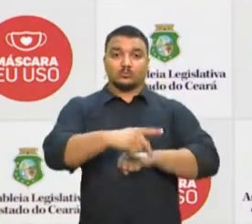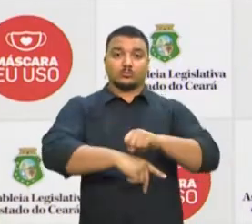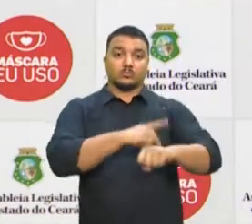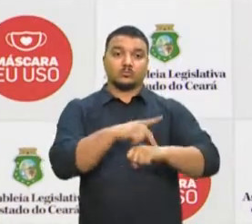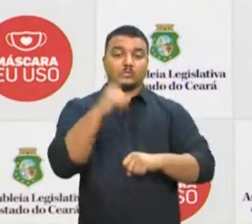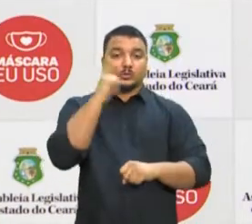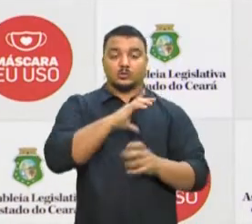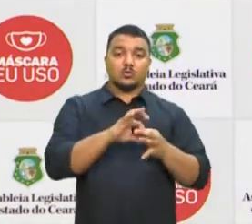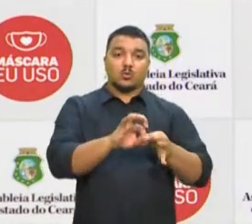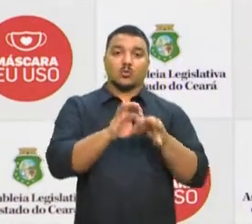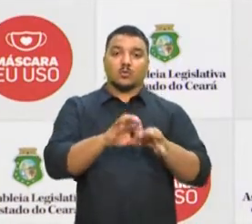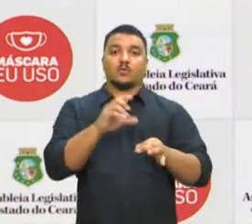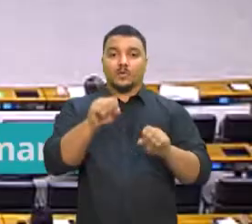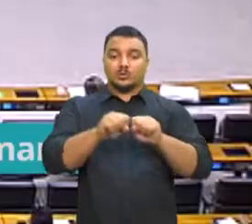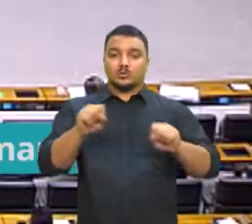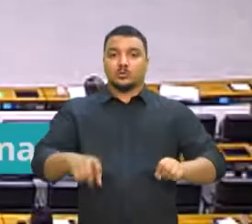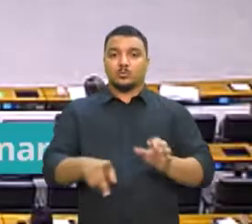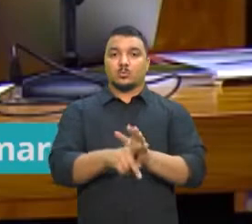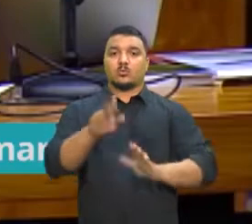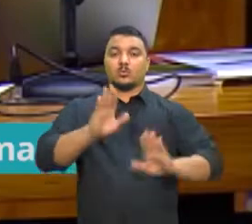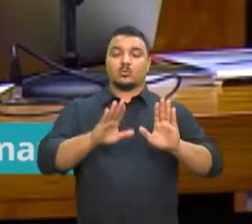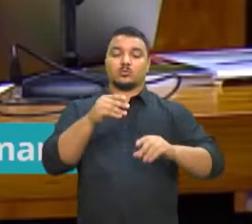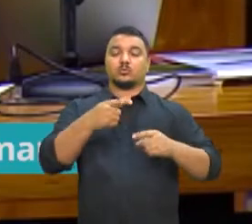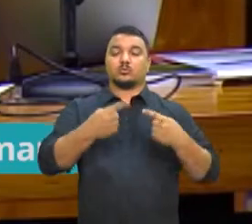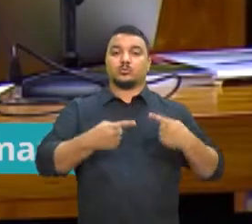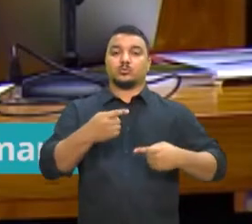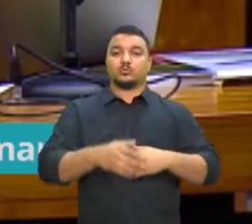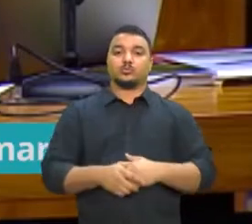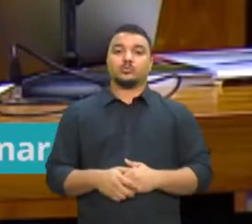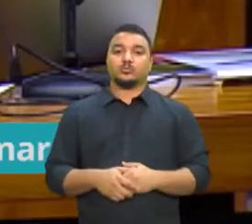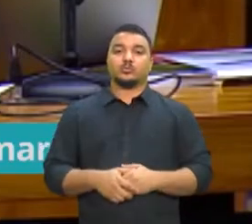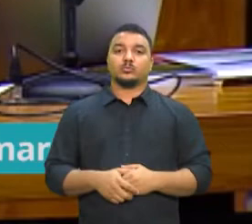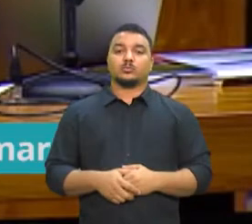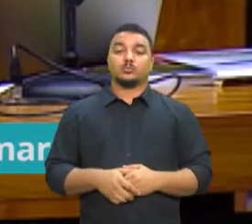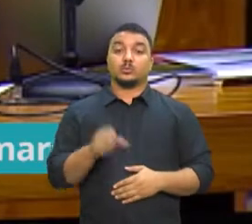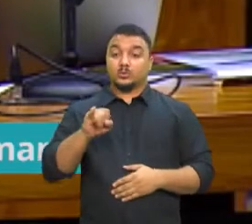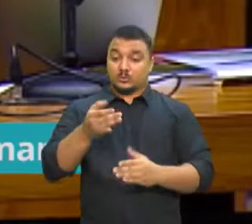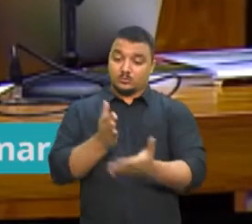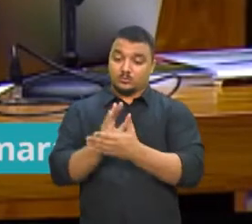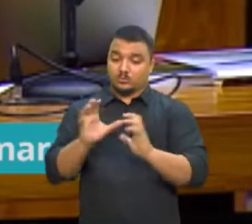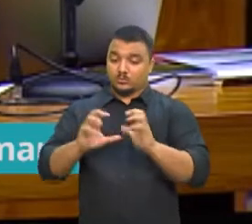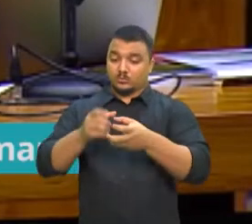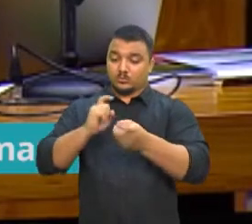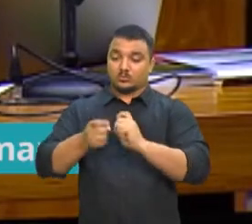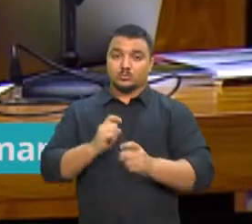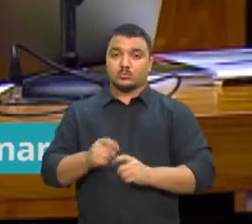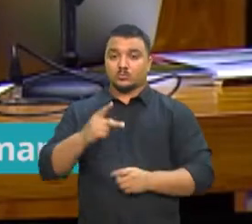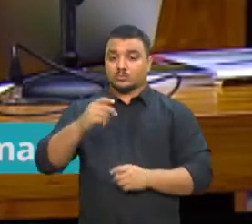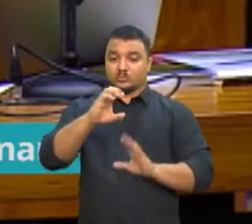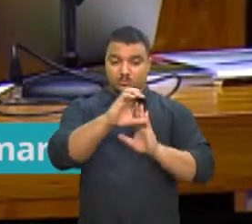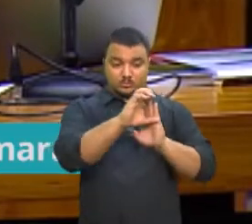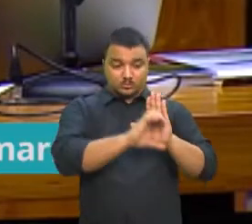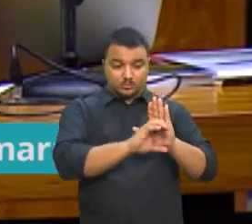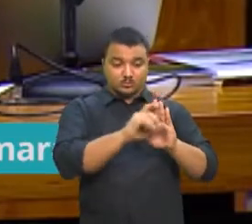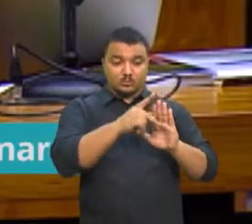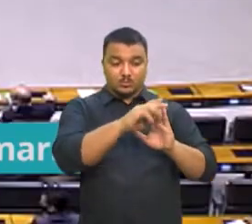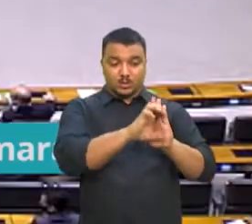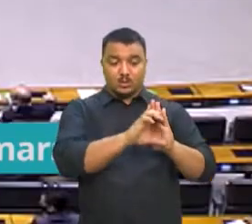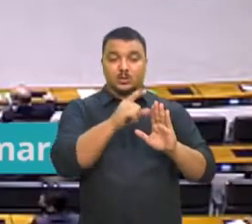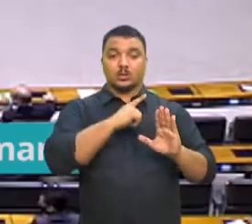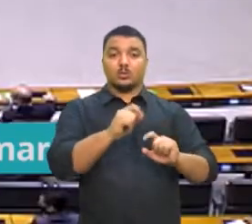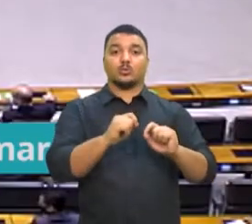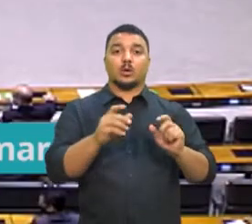no seu sistema político eleitoral. Caso seja aprovada na comissão especial, a PEC precisa passar por 2 turnos